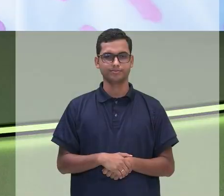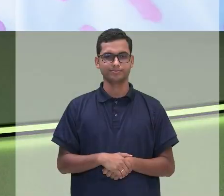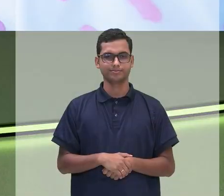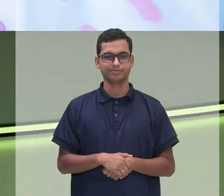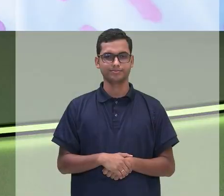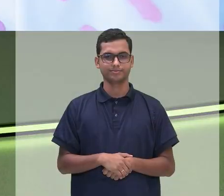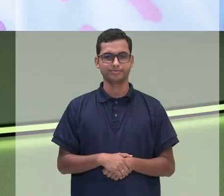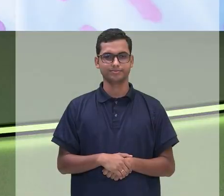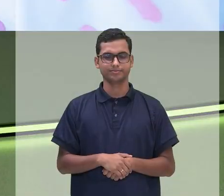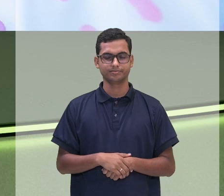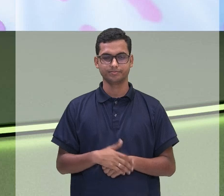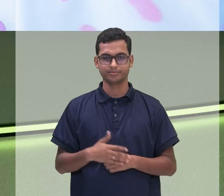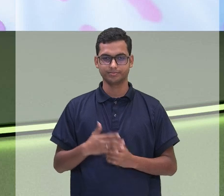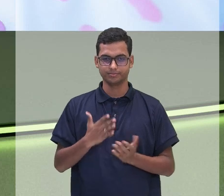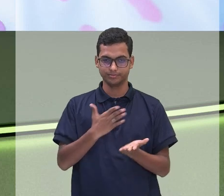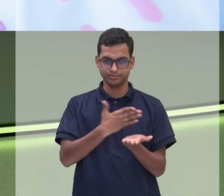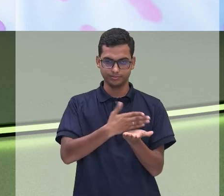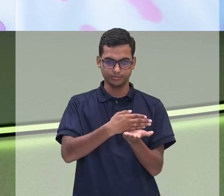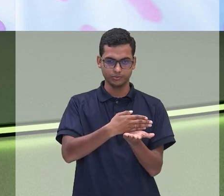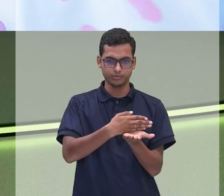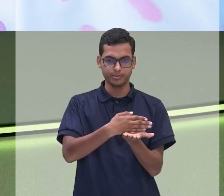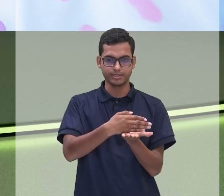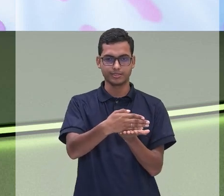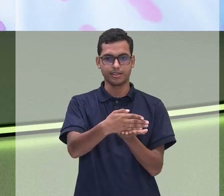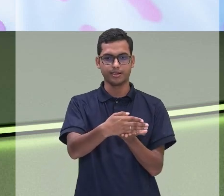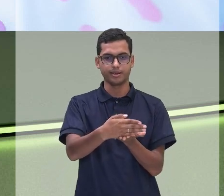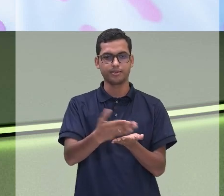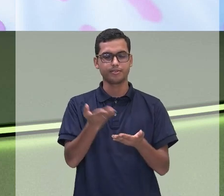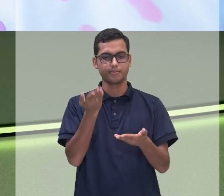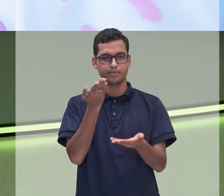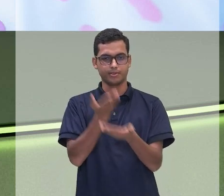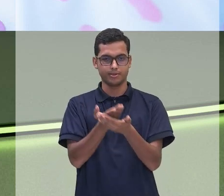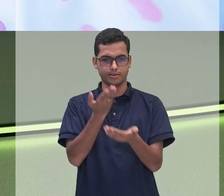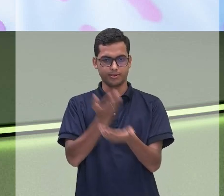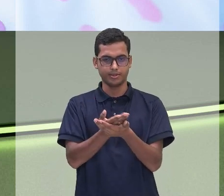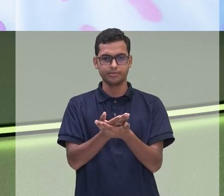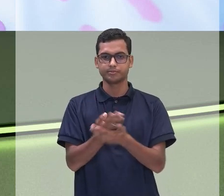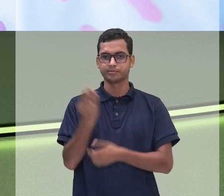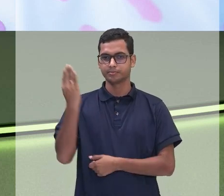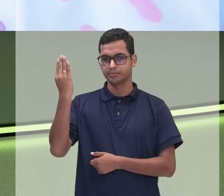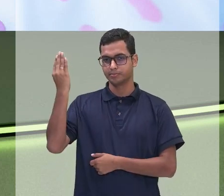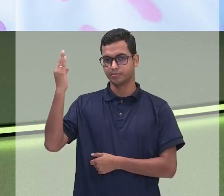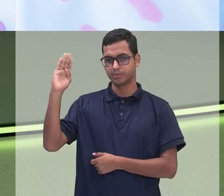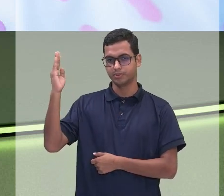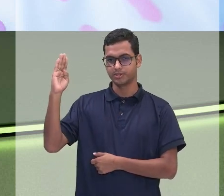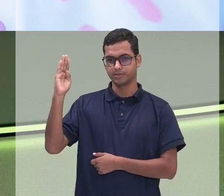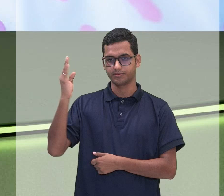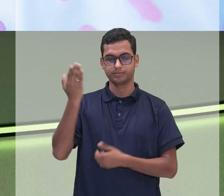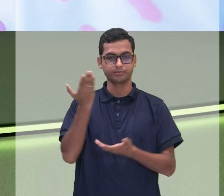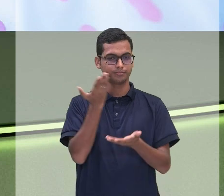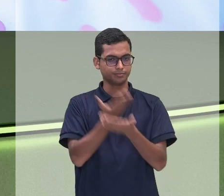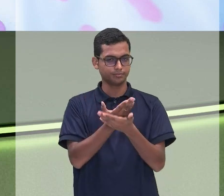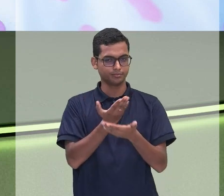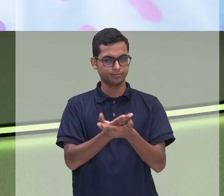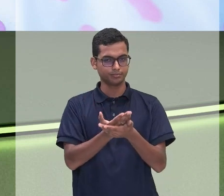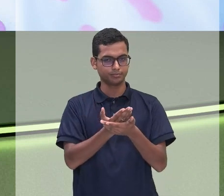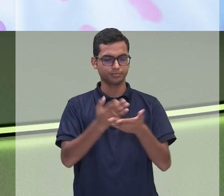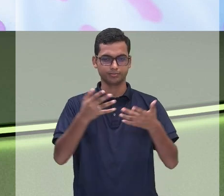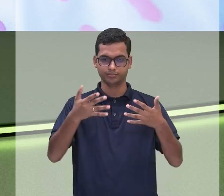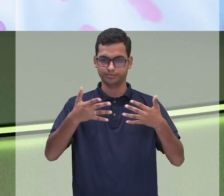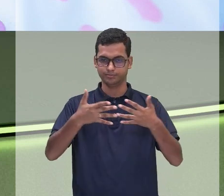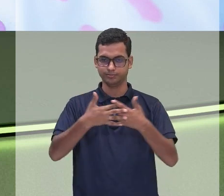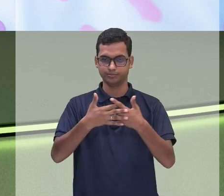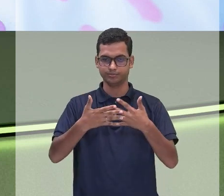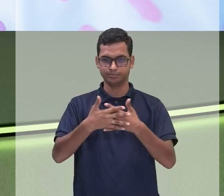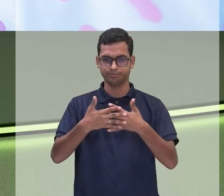Vamos dar início a essa aula bem legal de biologia que vai falar para a gente sobre o estudo dos tecidos. Né?